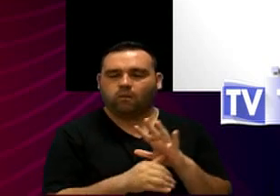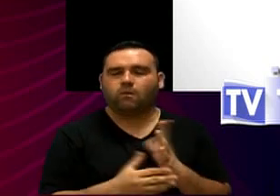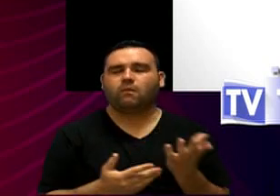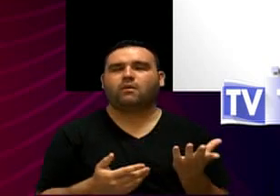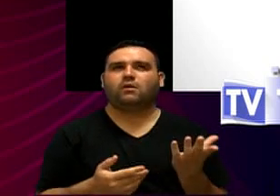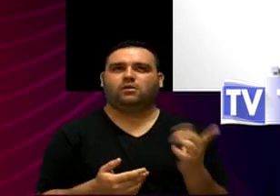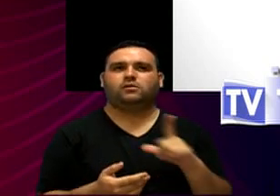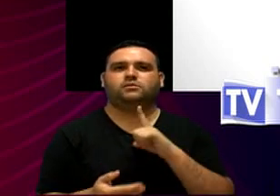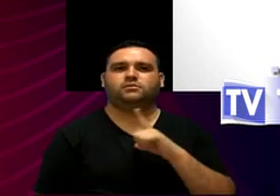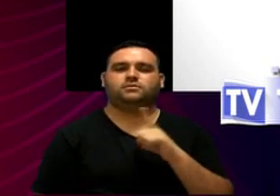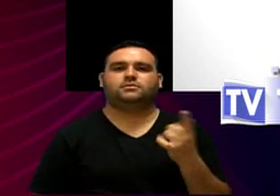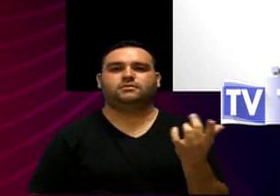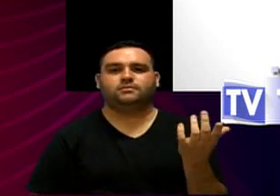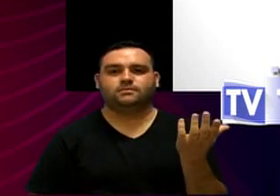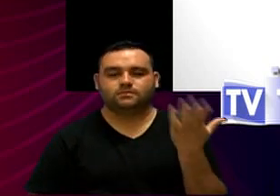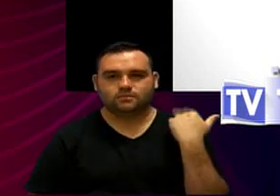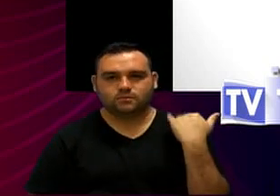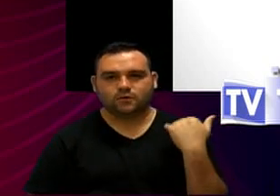nós tivemos